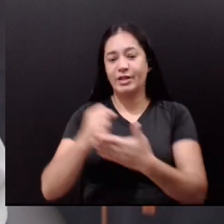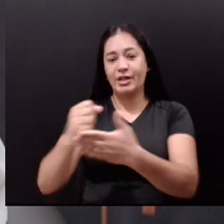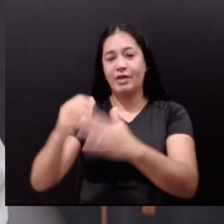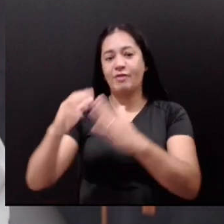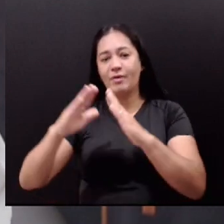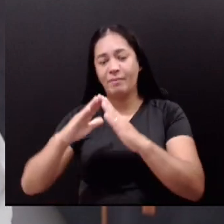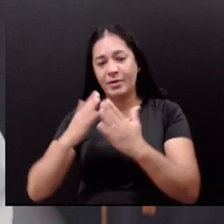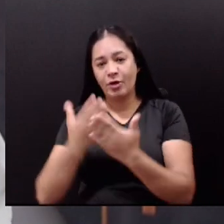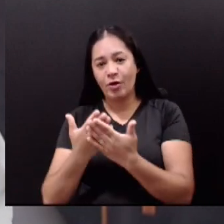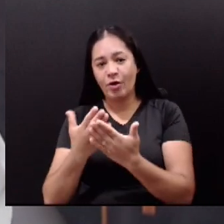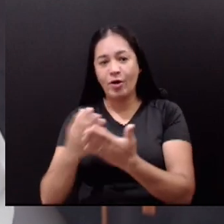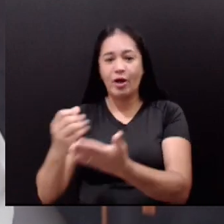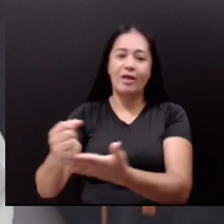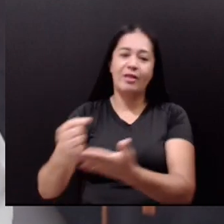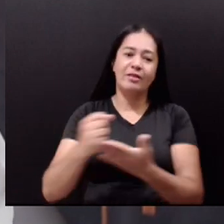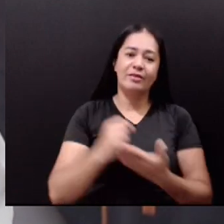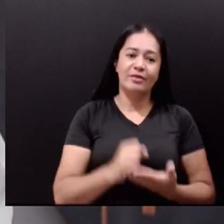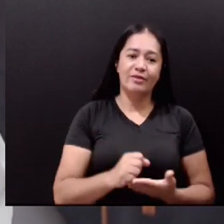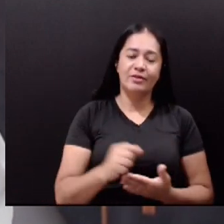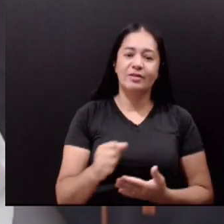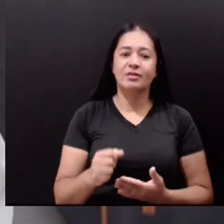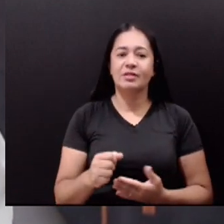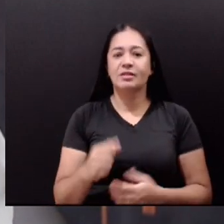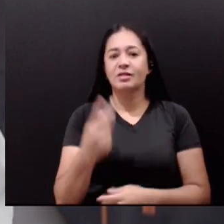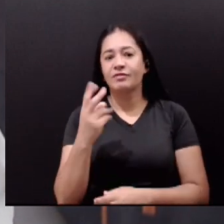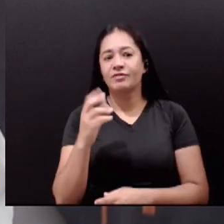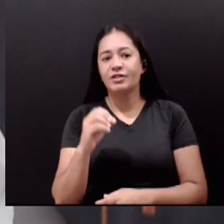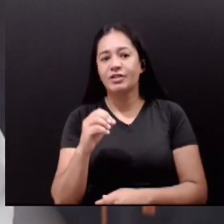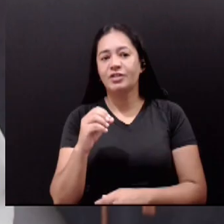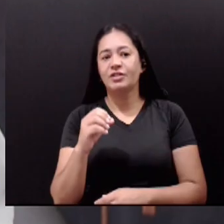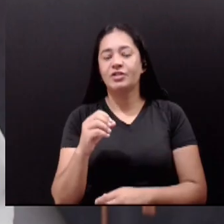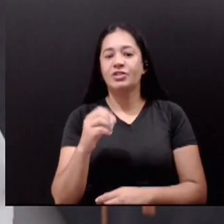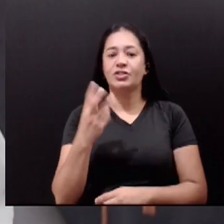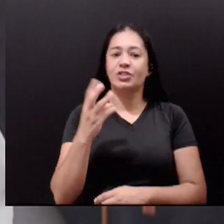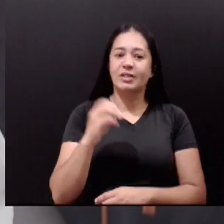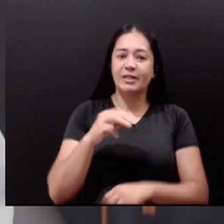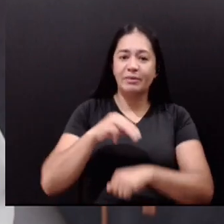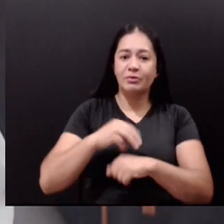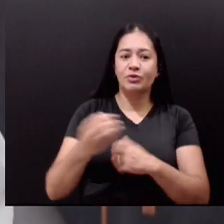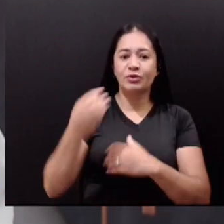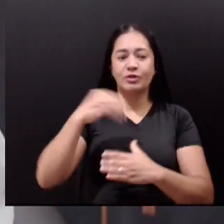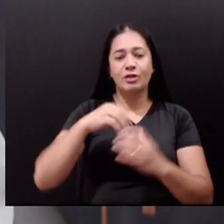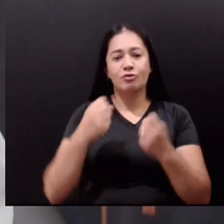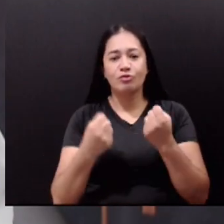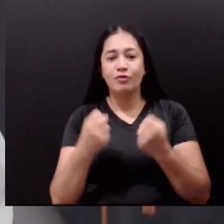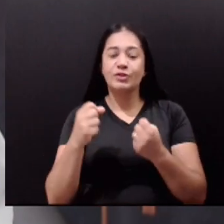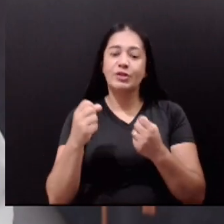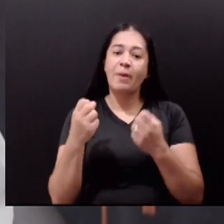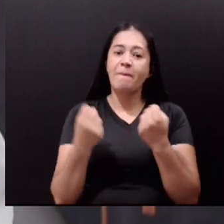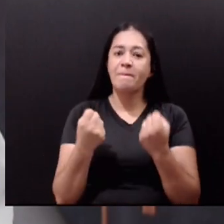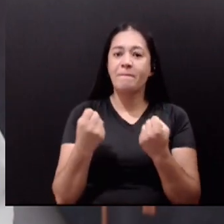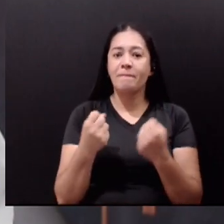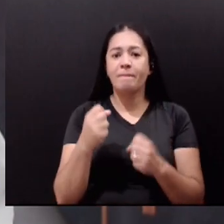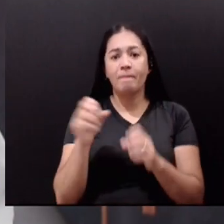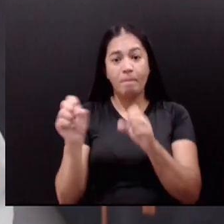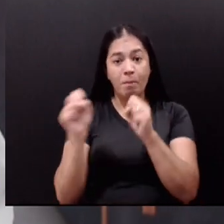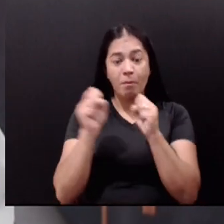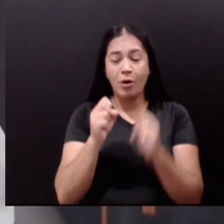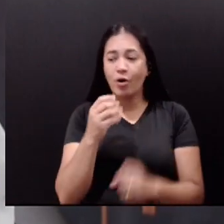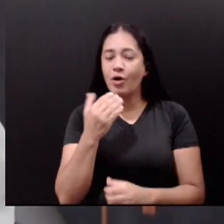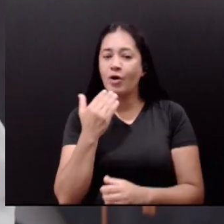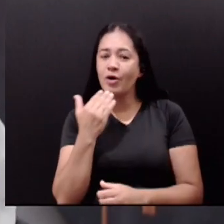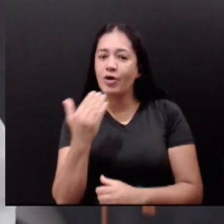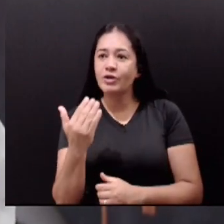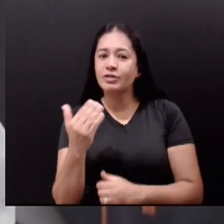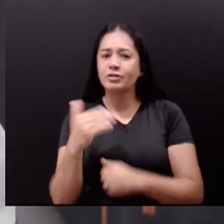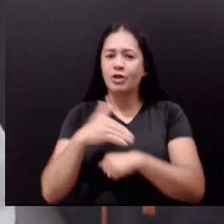você vai ficar ali 20, 30 minutos dentro de um carro, que você pode dialogar, perguntar do dia, como foi, se teve